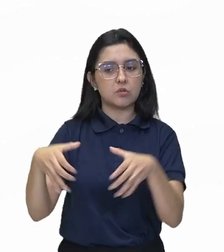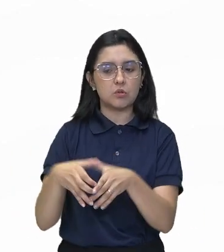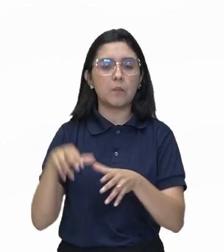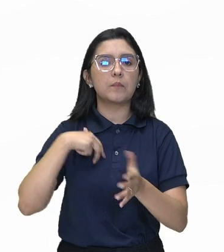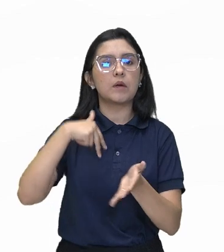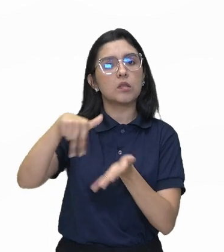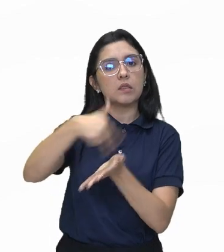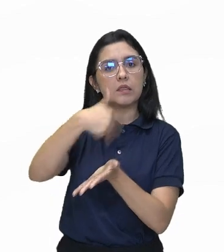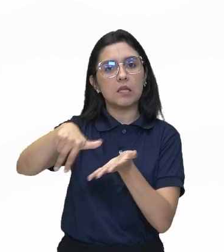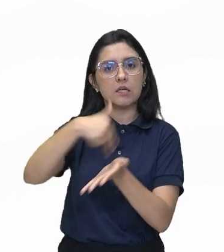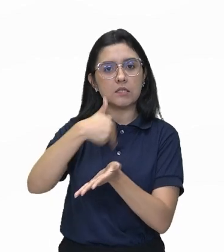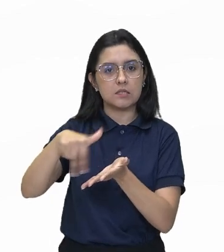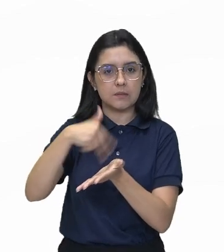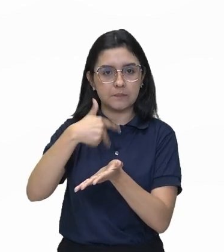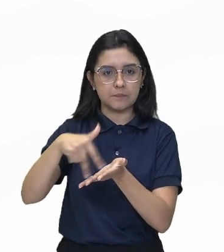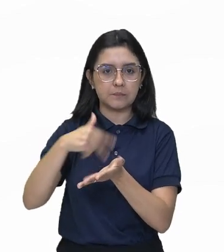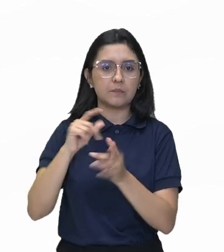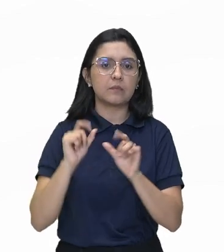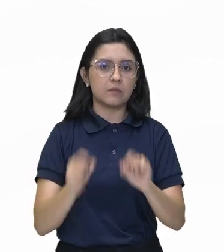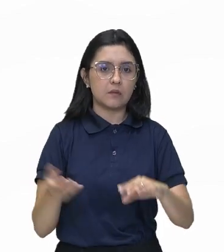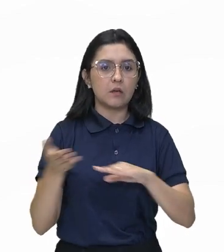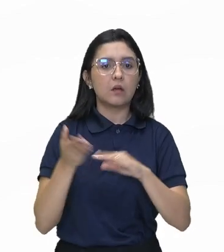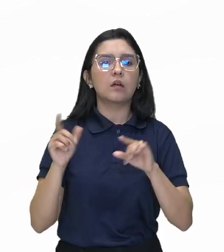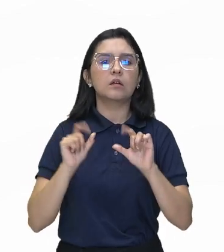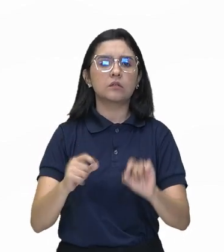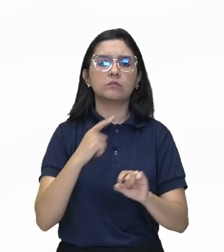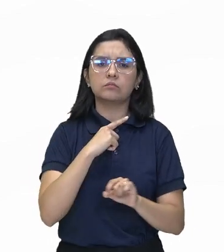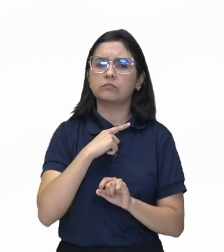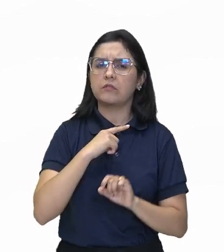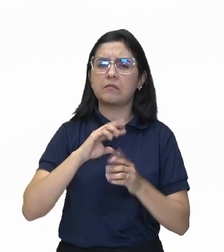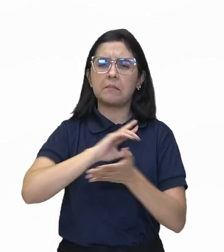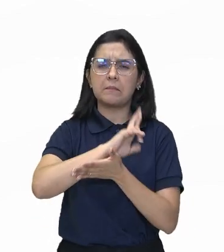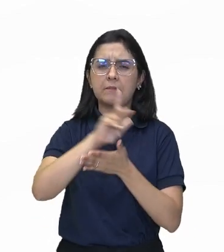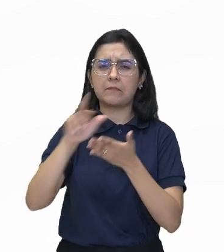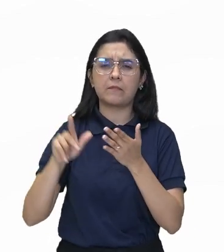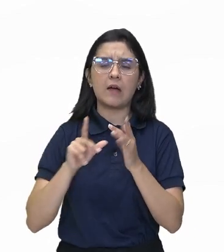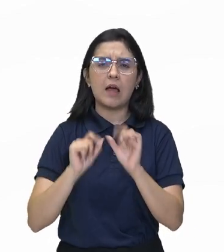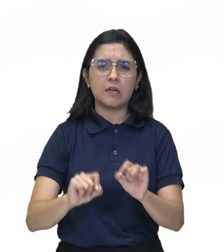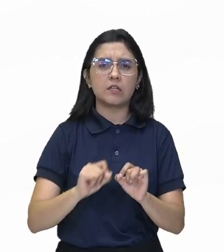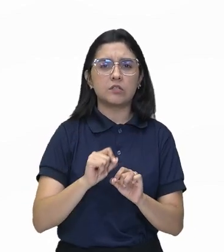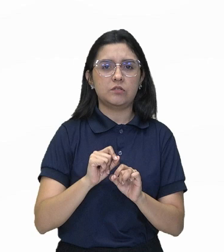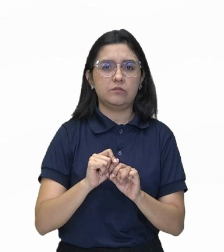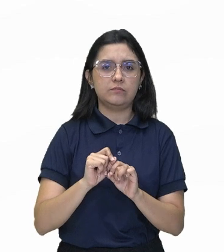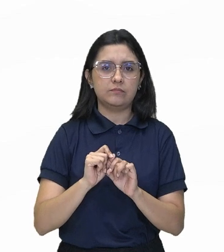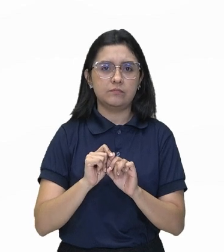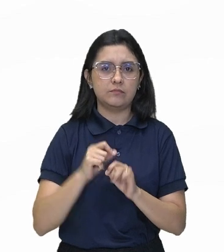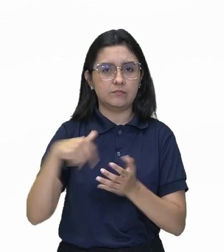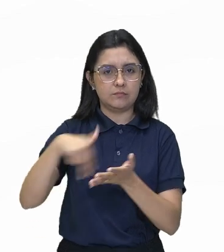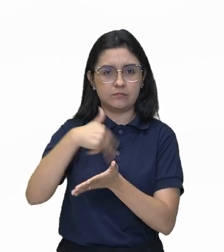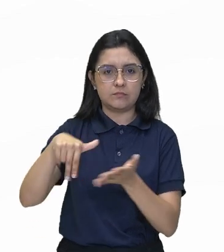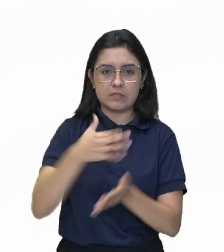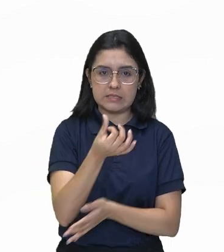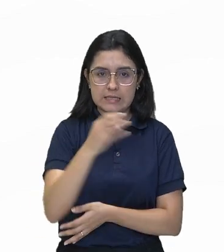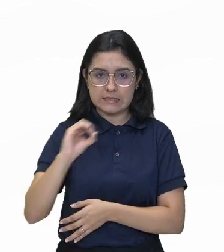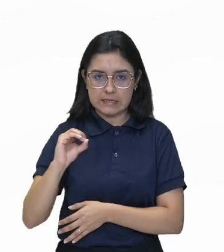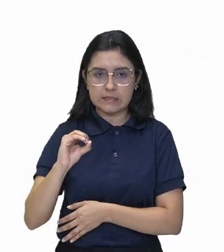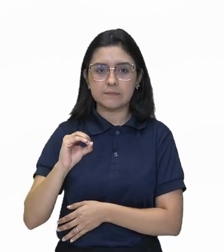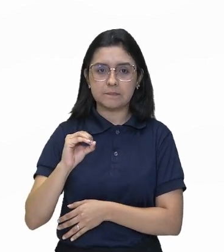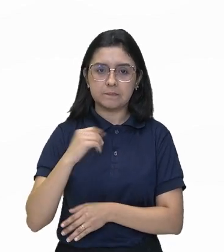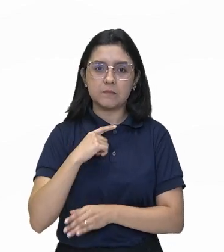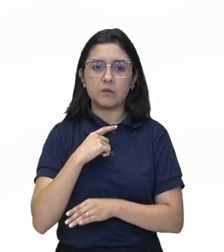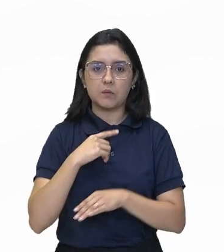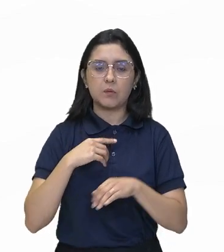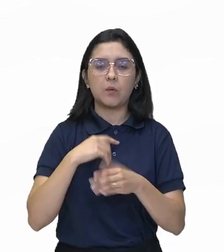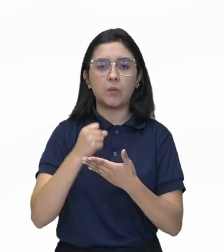dança contemporânea. Seu repertório conta com mais de 60 obras criadas com a colaboração de artistas